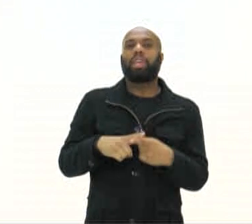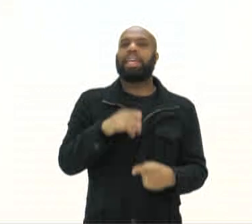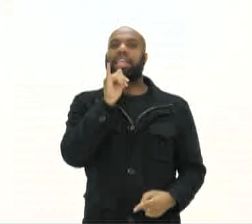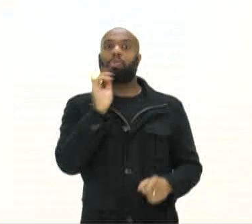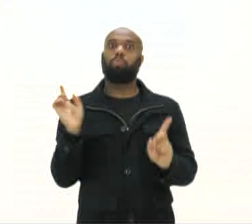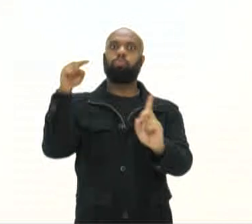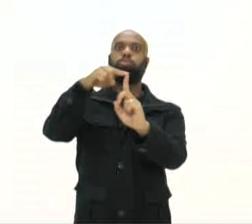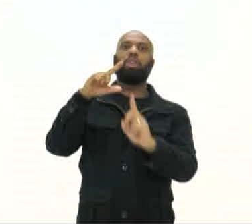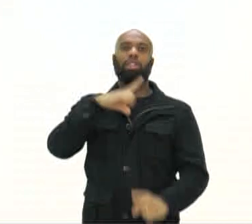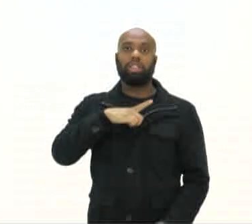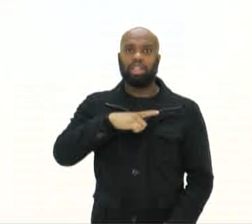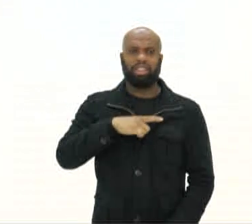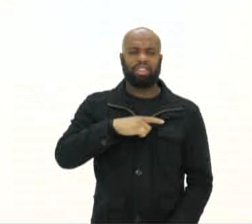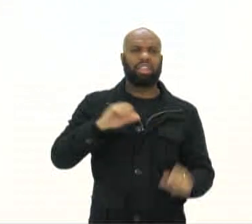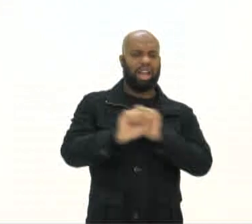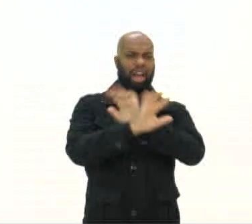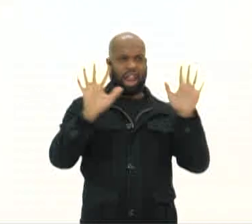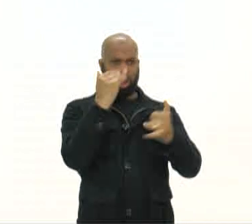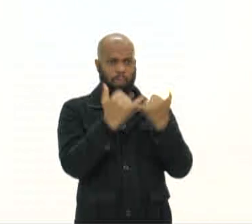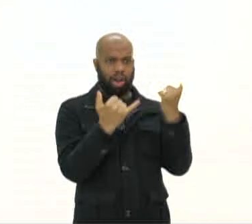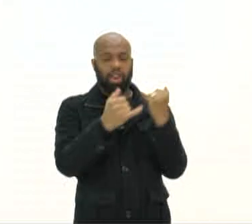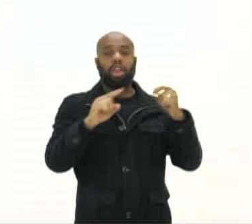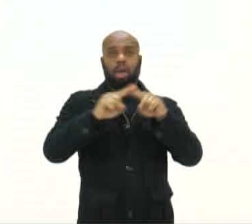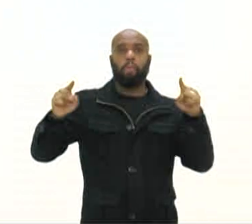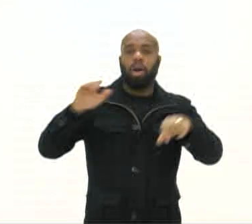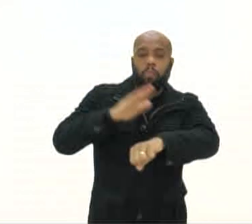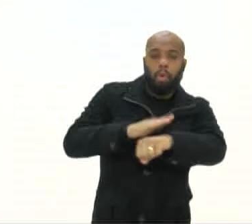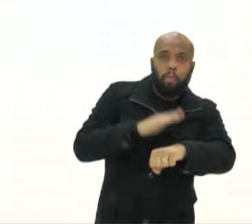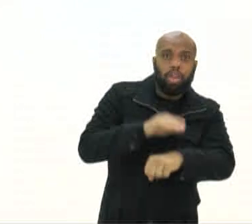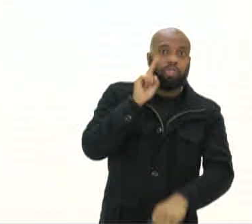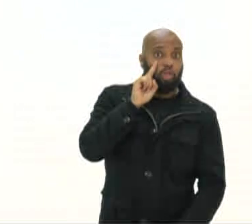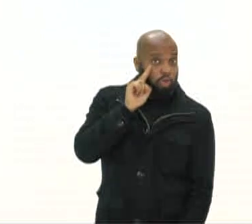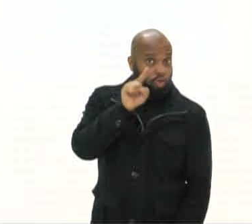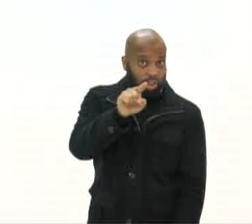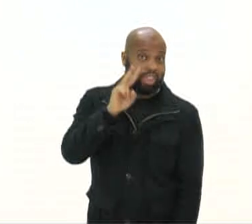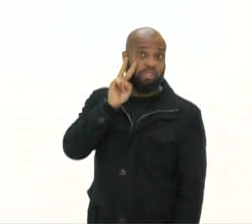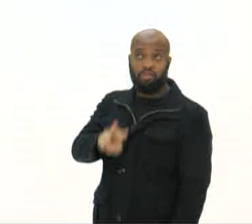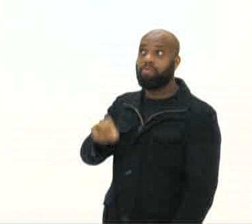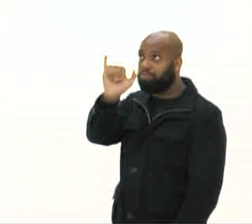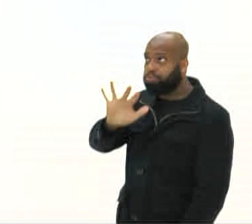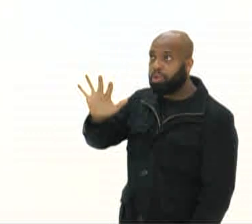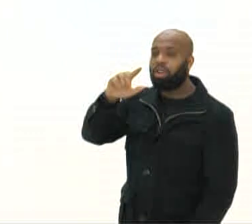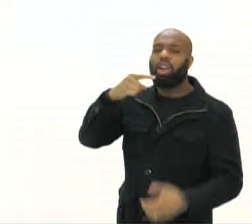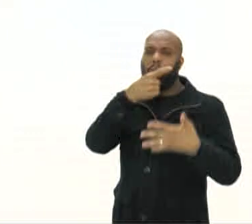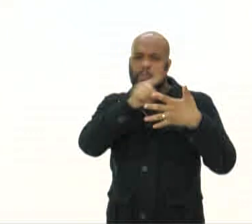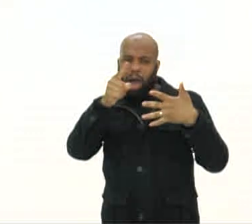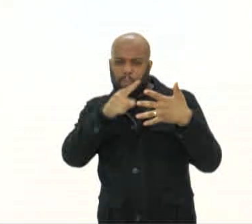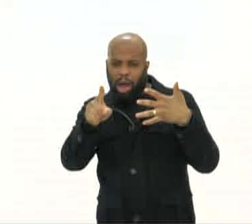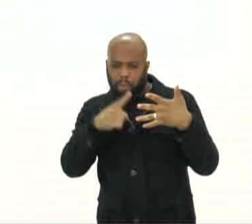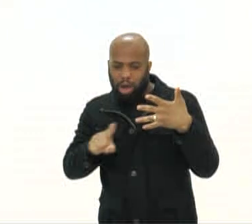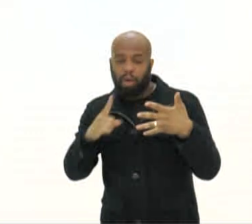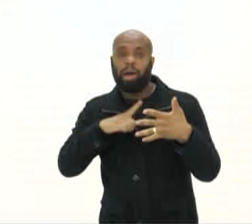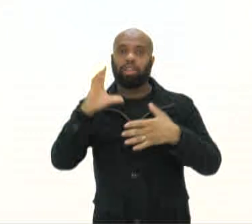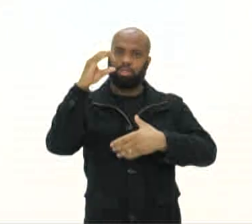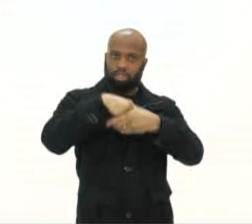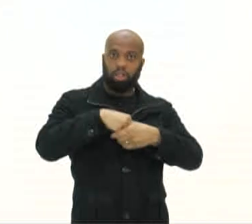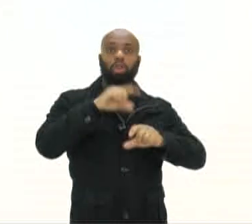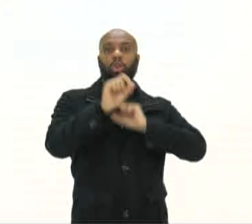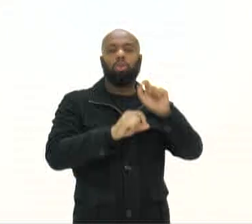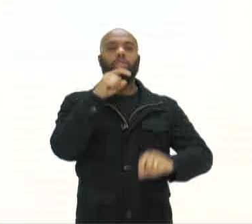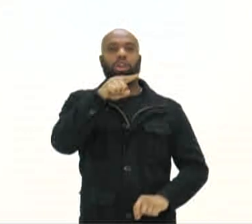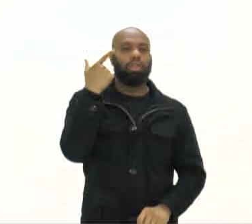aí é que a gente tem que tomar cuidado, né? Quando você interpreta uma imagem, muitos elementos ali